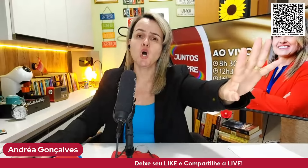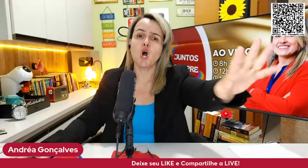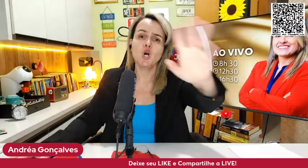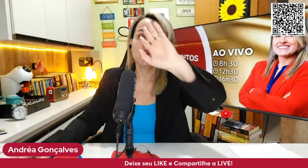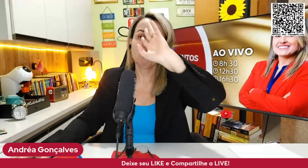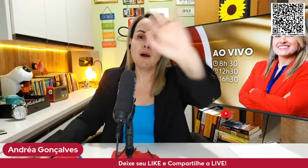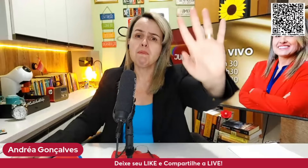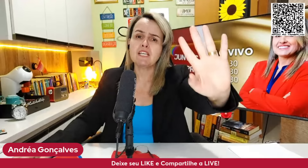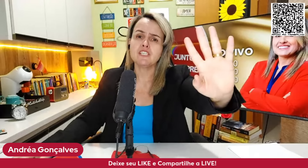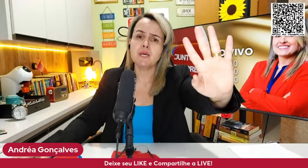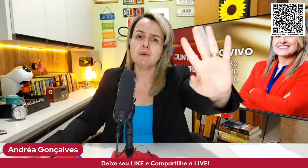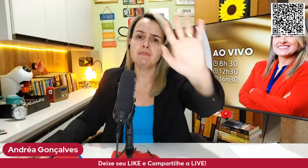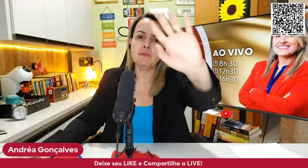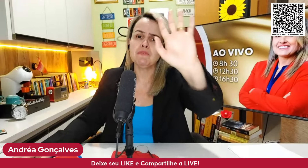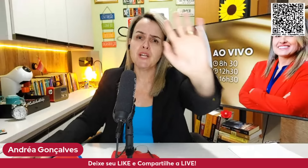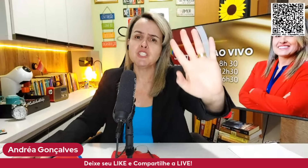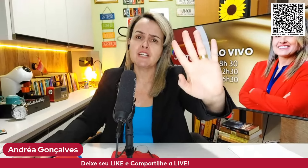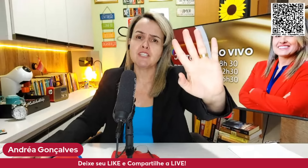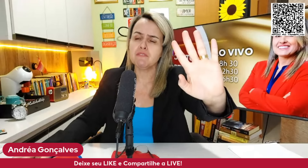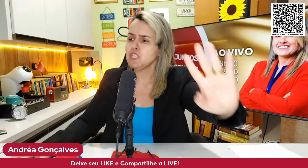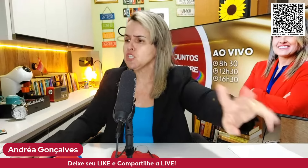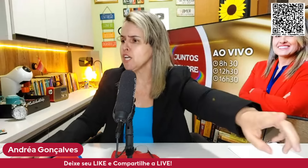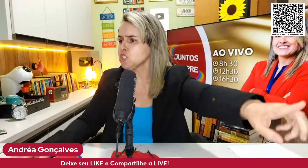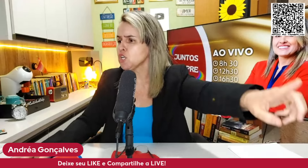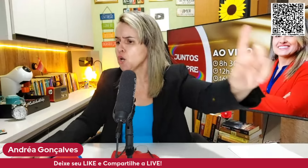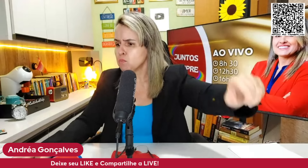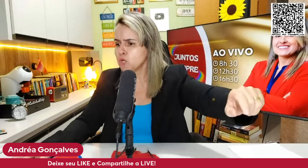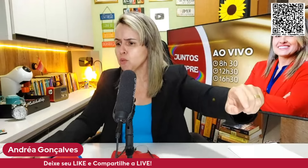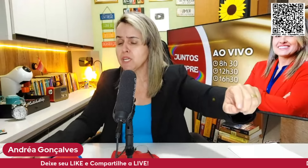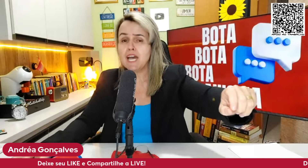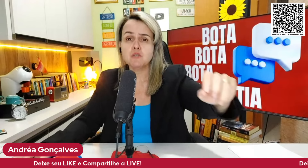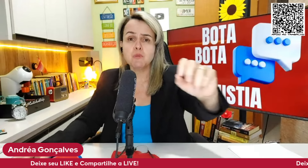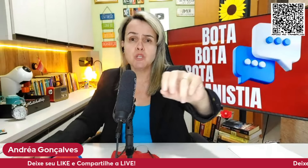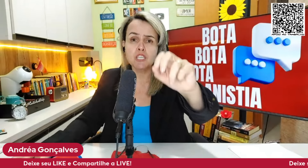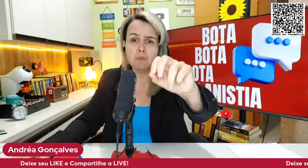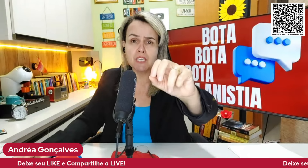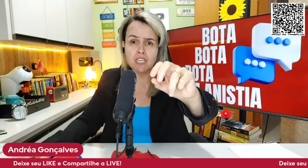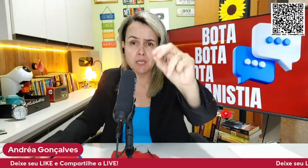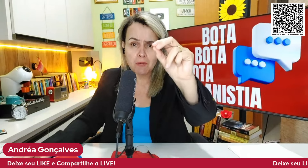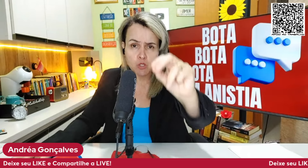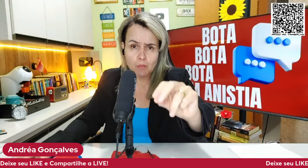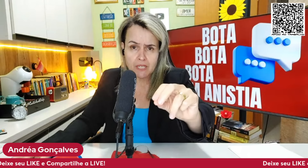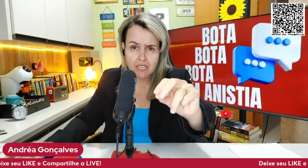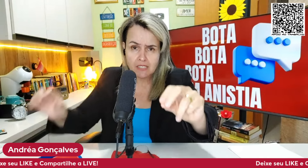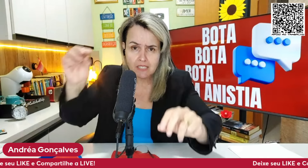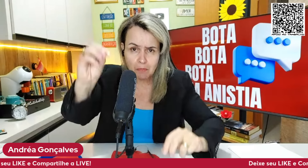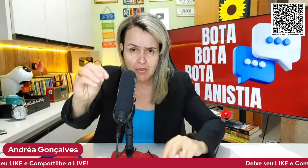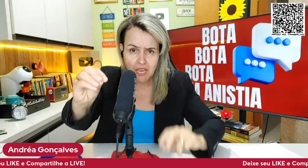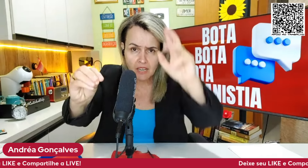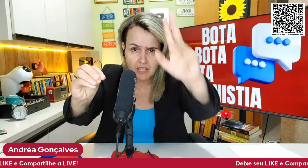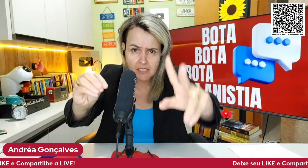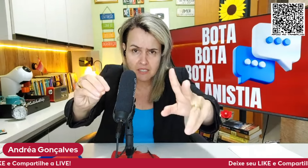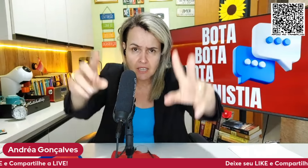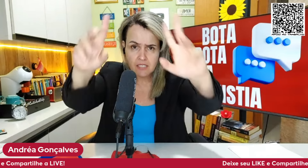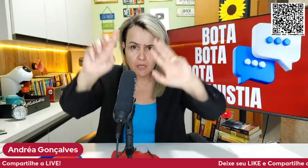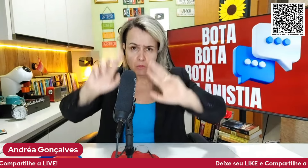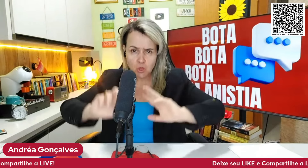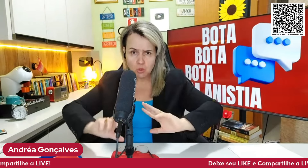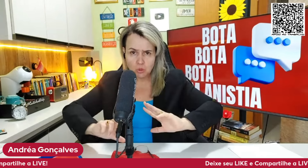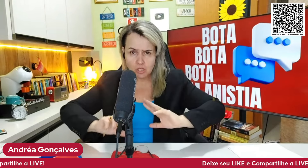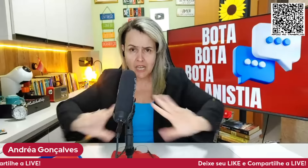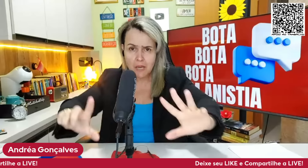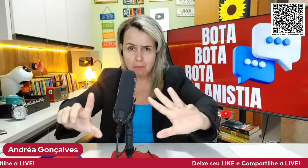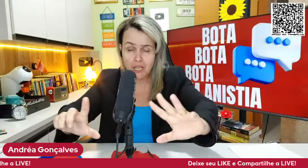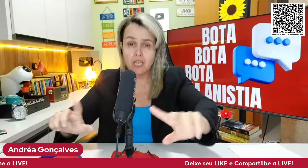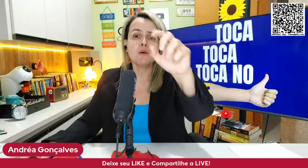tudo vamos para cima vamos em frente que atrás vem gente muito obrigado meu querido minha querida pela sua presença Sapiência resistência estamos